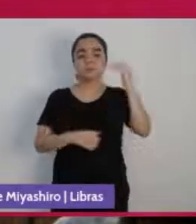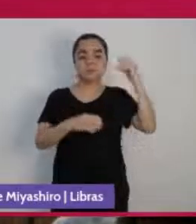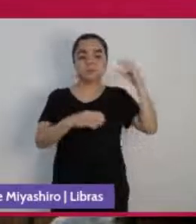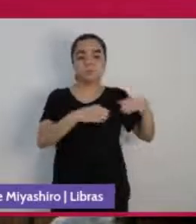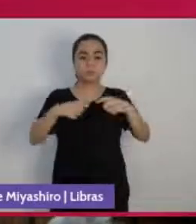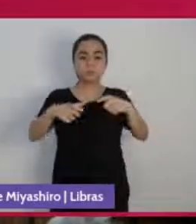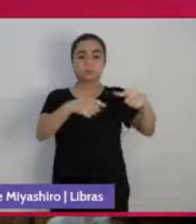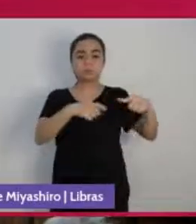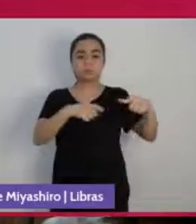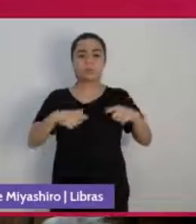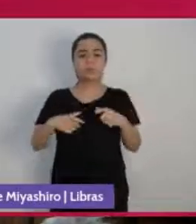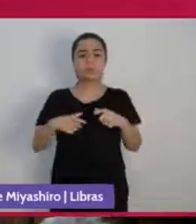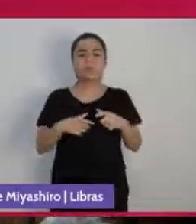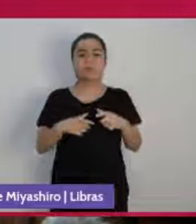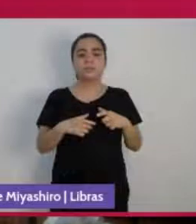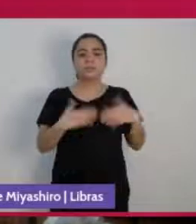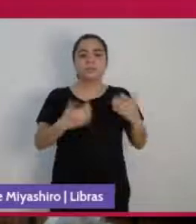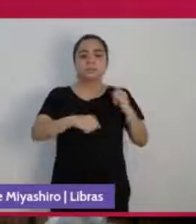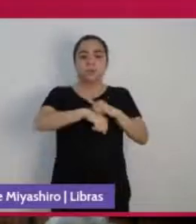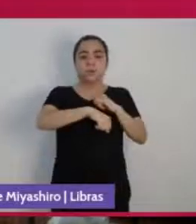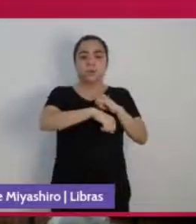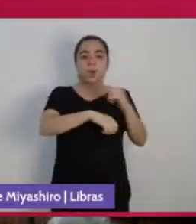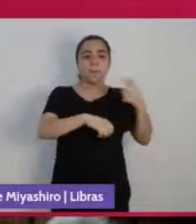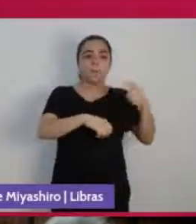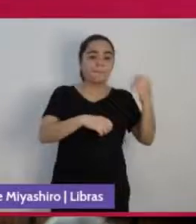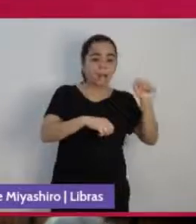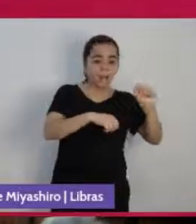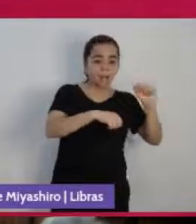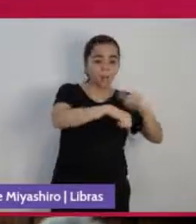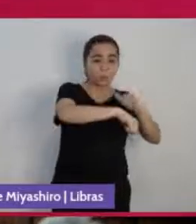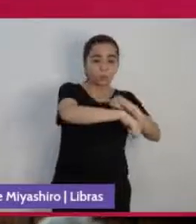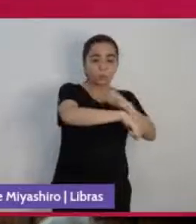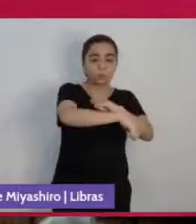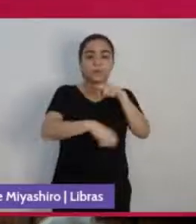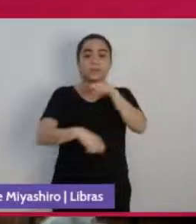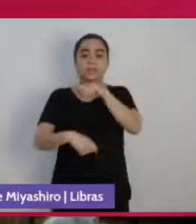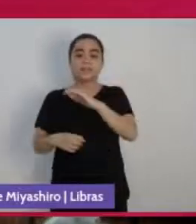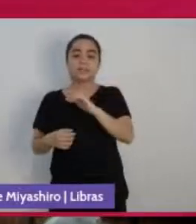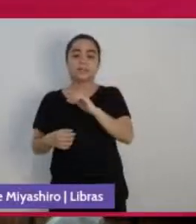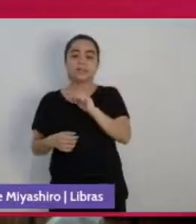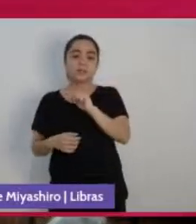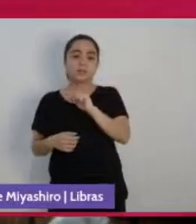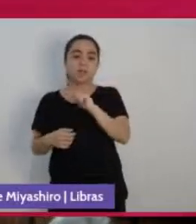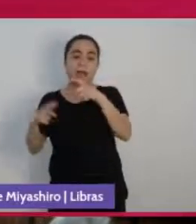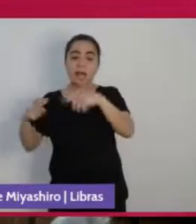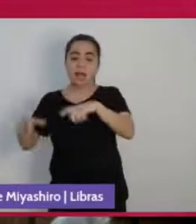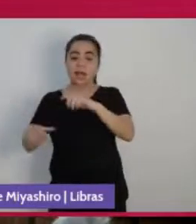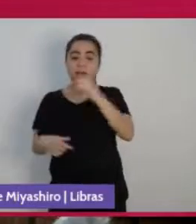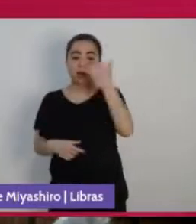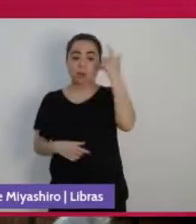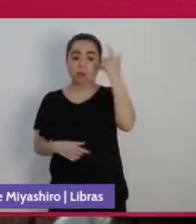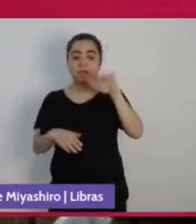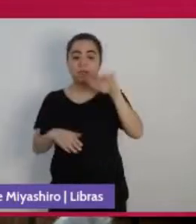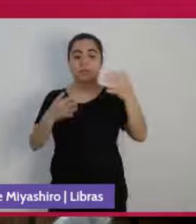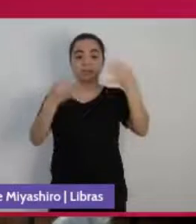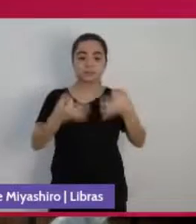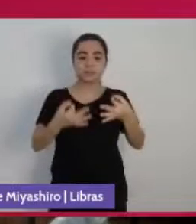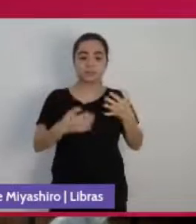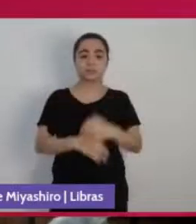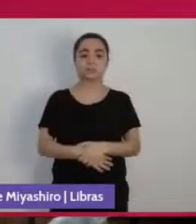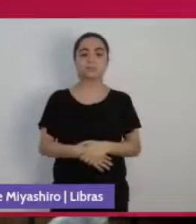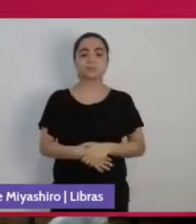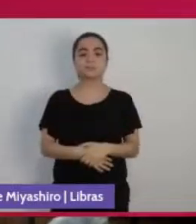sobre a área de gordura e aqui colocou sobre a área de parênquima. E agora, aí está certo. Falando